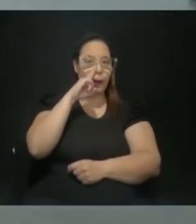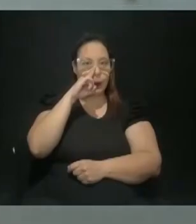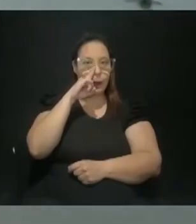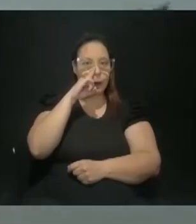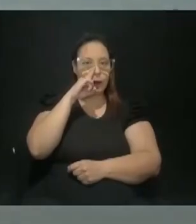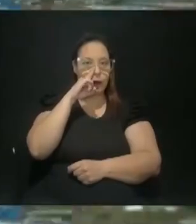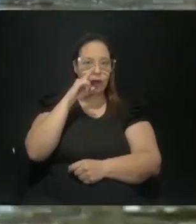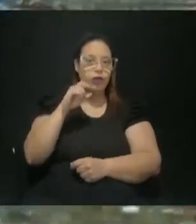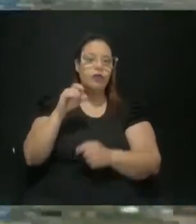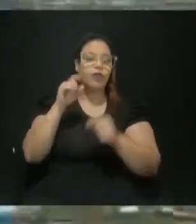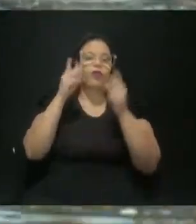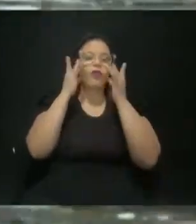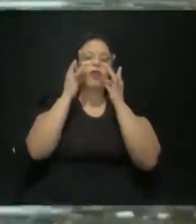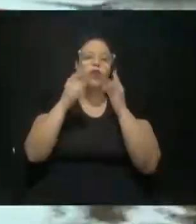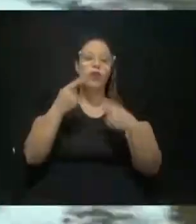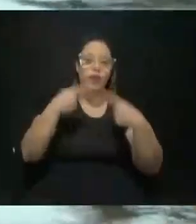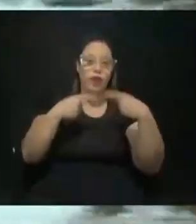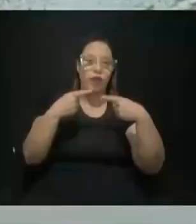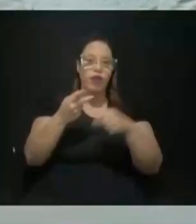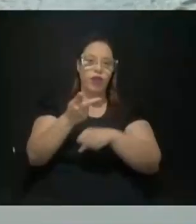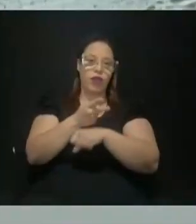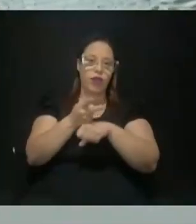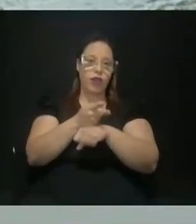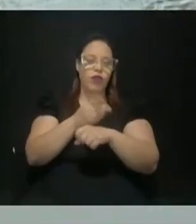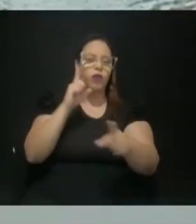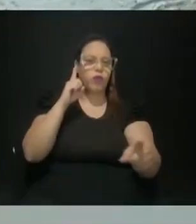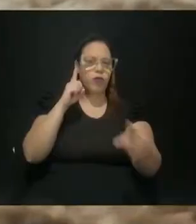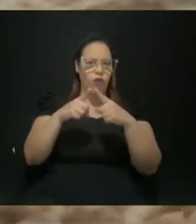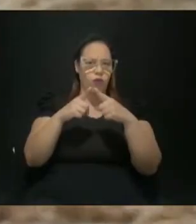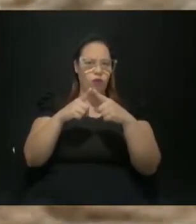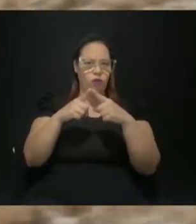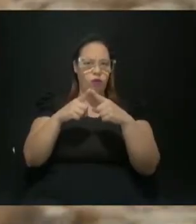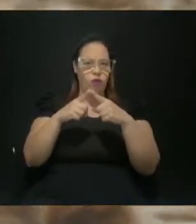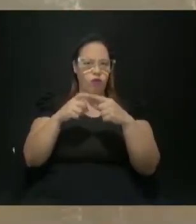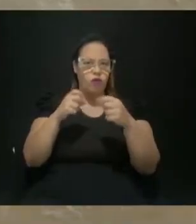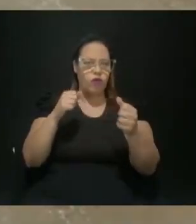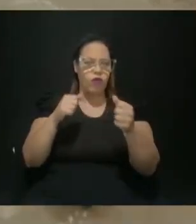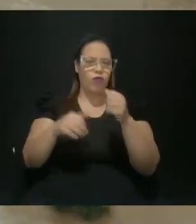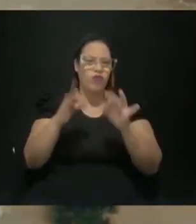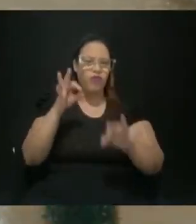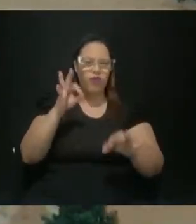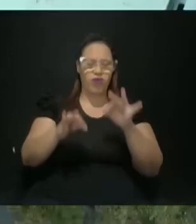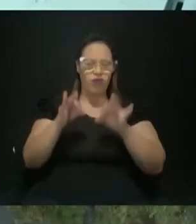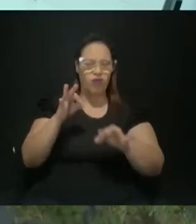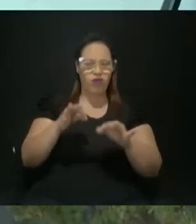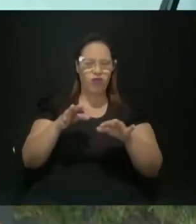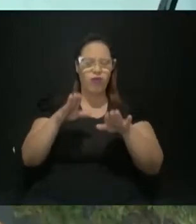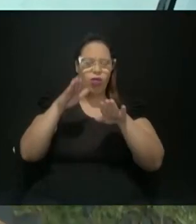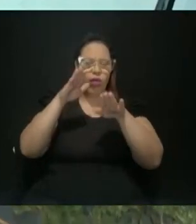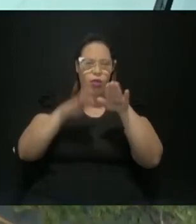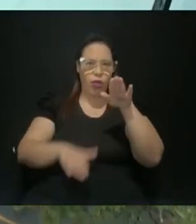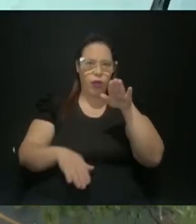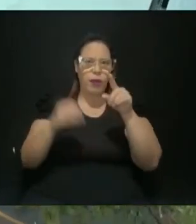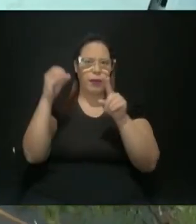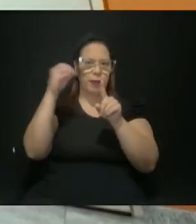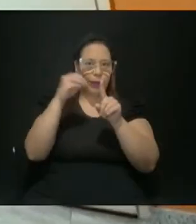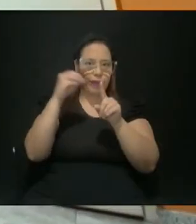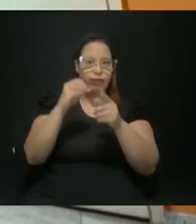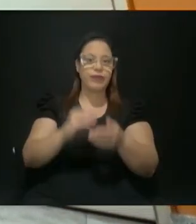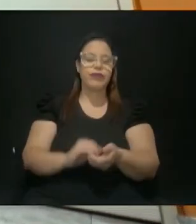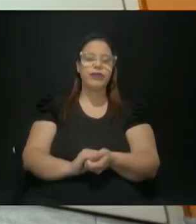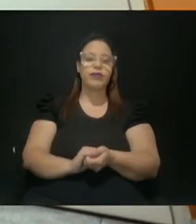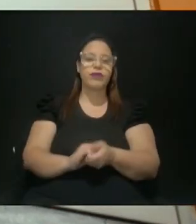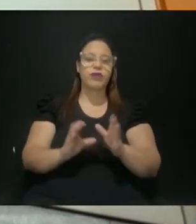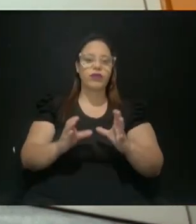do debate foi a busca por soluções que combatam a desigualdade e reduzam as vulnerabilidades. O Grupo de Trabalho